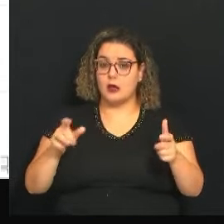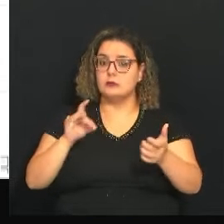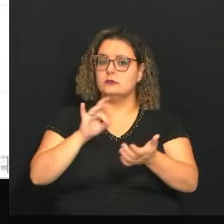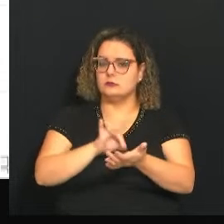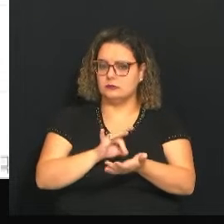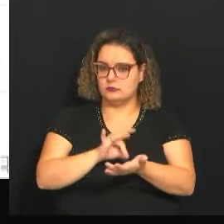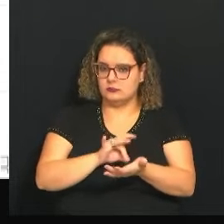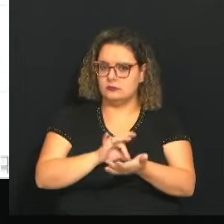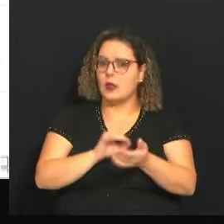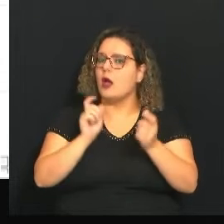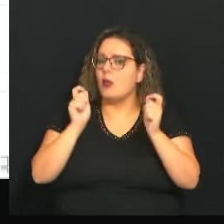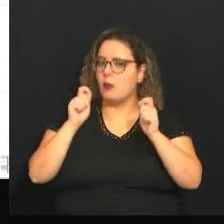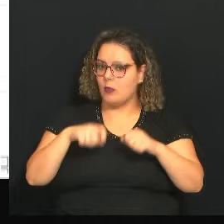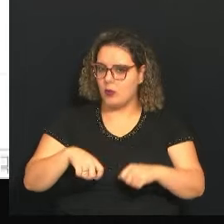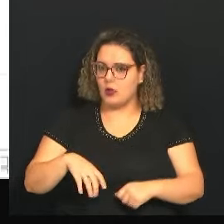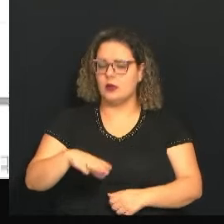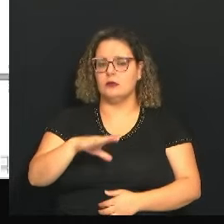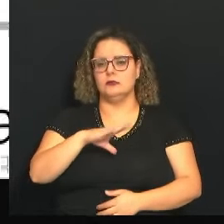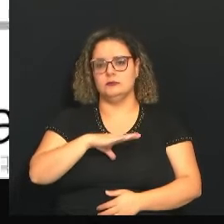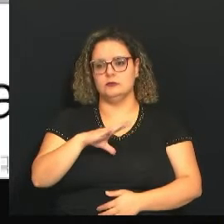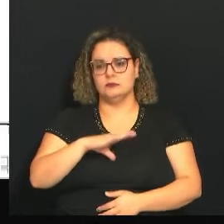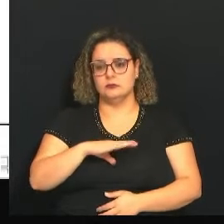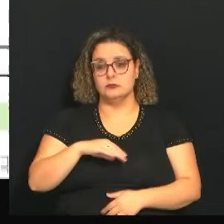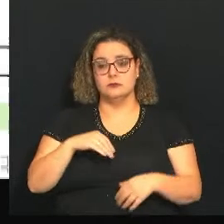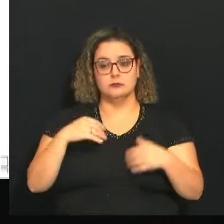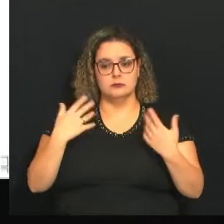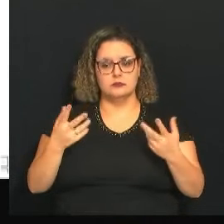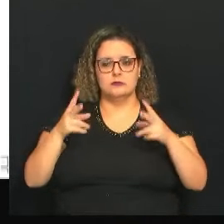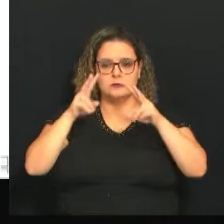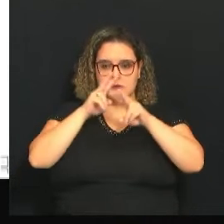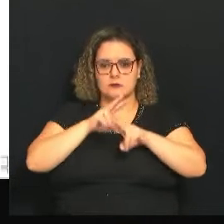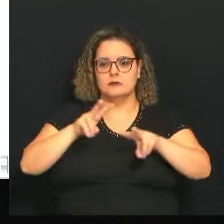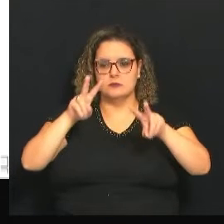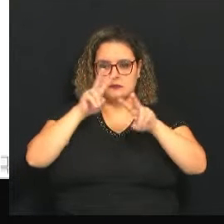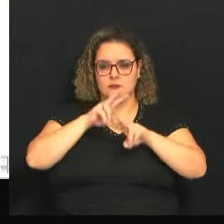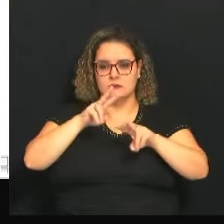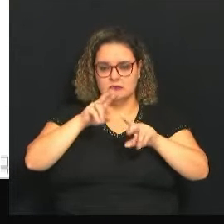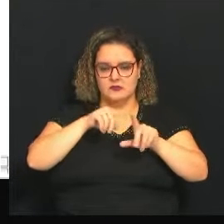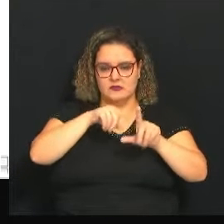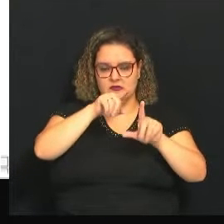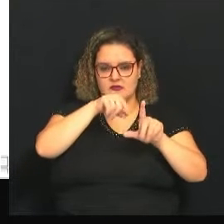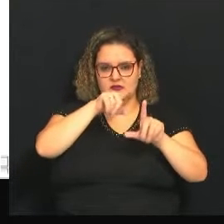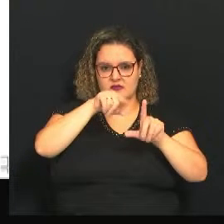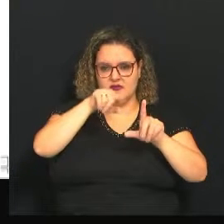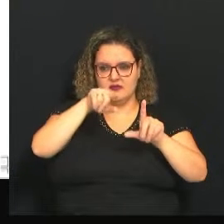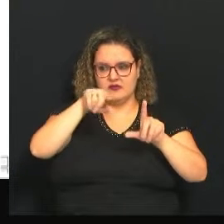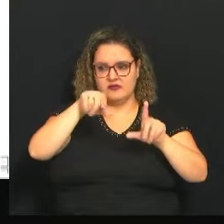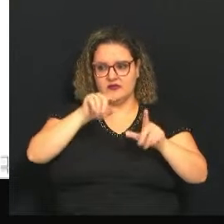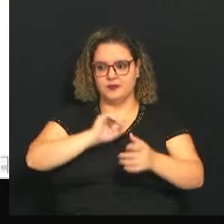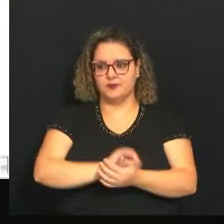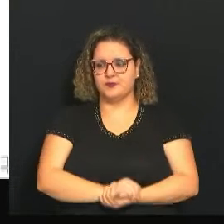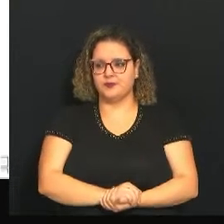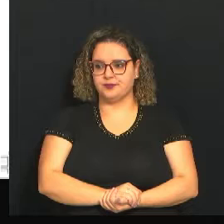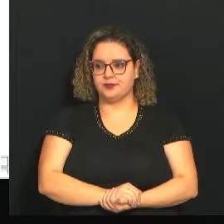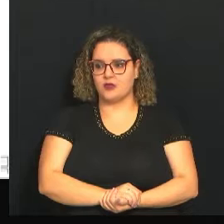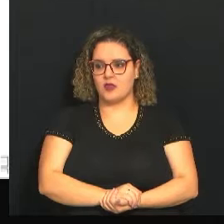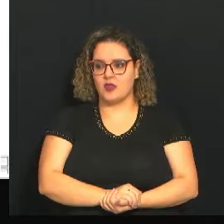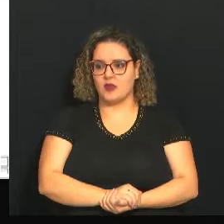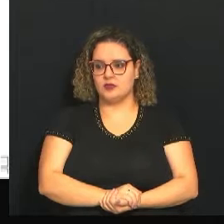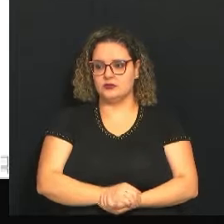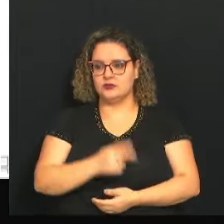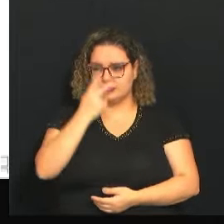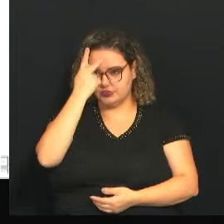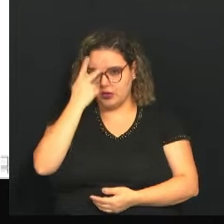a potência da cidade. Agora, se a gente olhar a variação só do que é próprio,